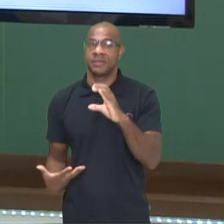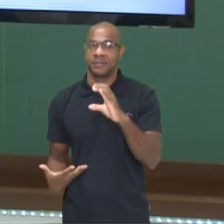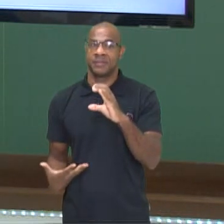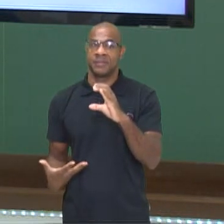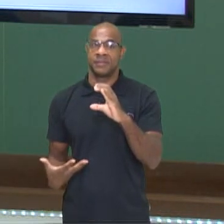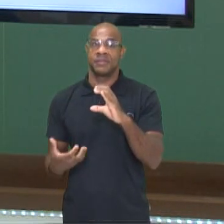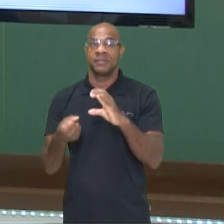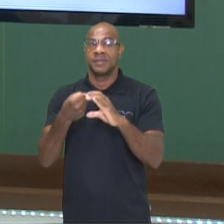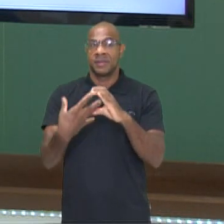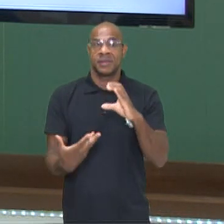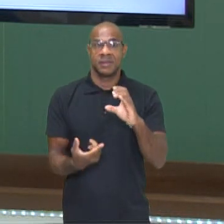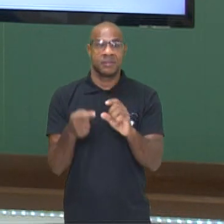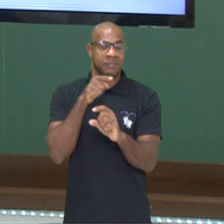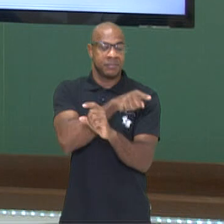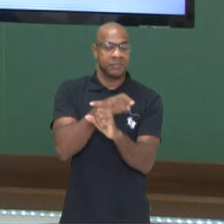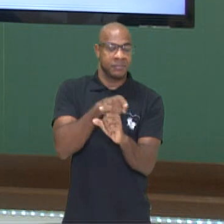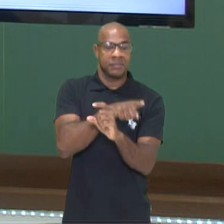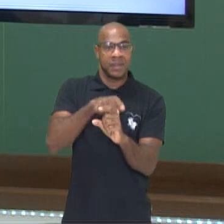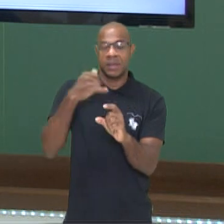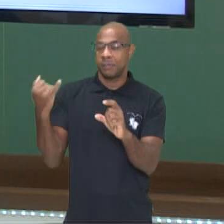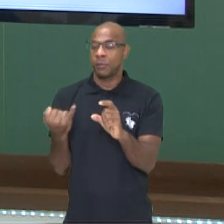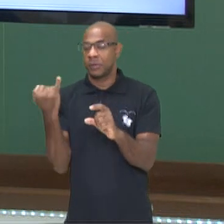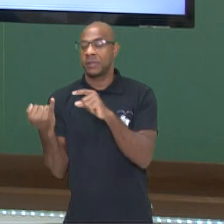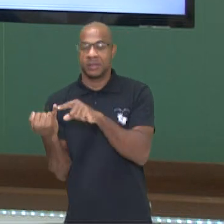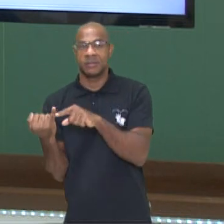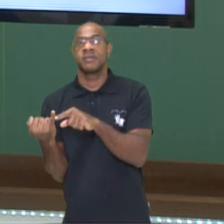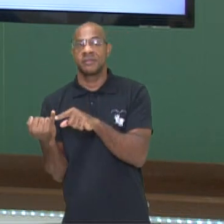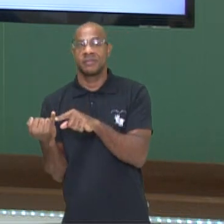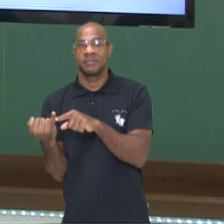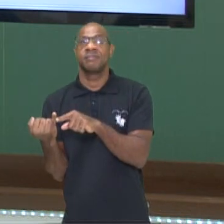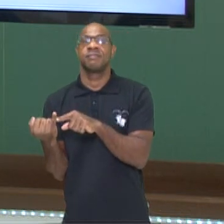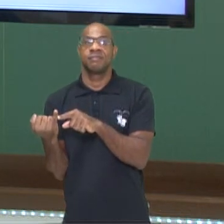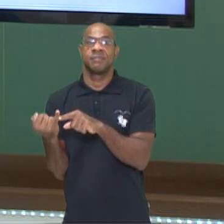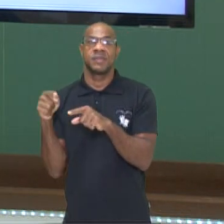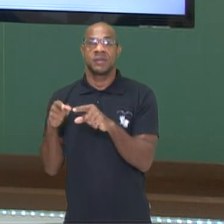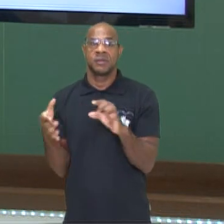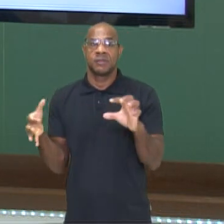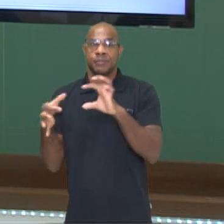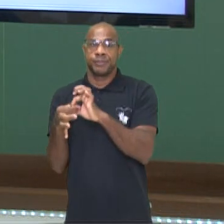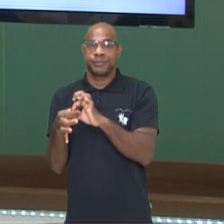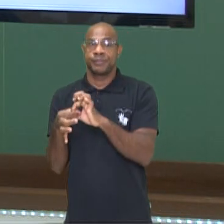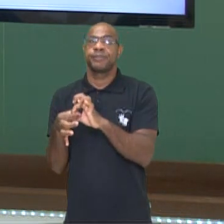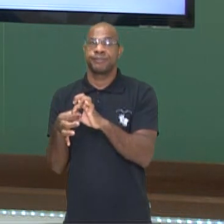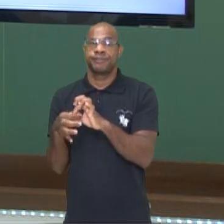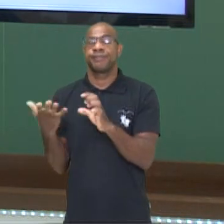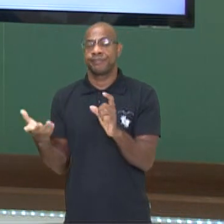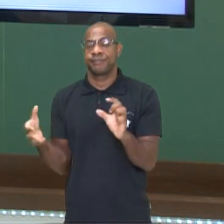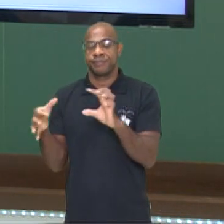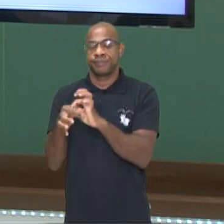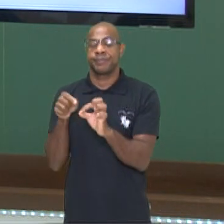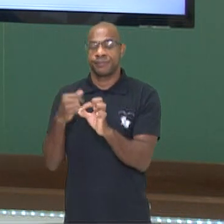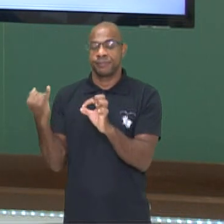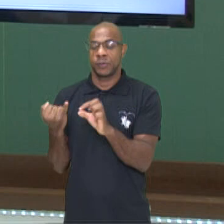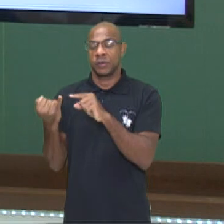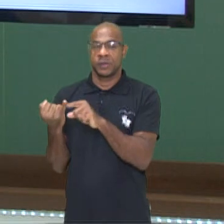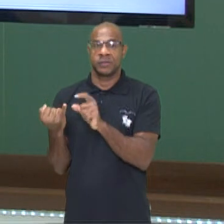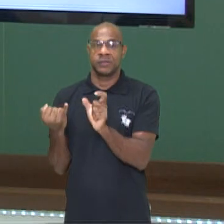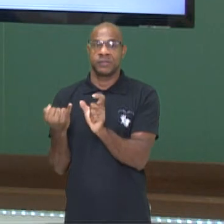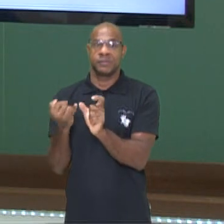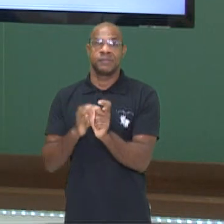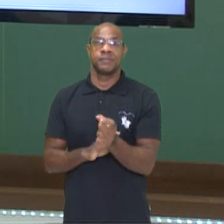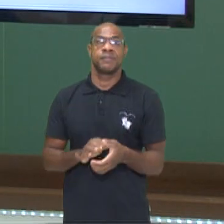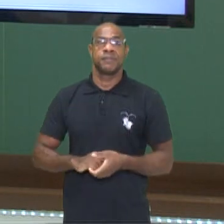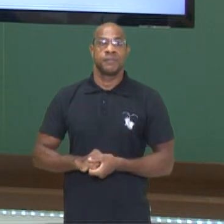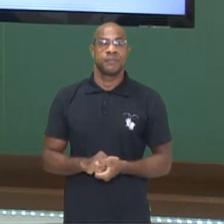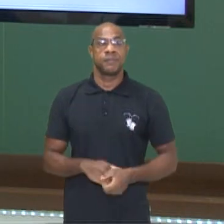atividade física? Importante, ser importante. Então, importante é o núcleo do nosso predicado, é o predicativo do